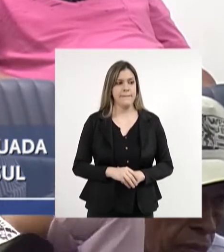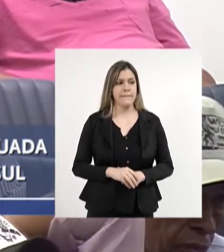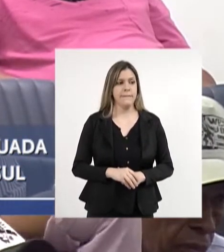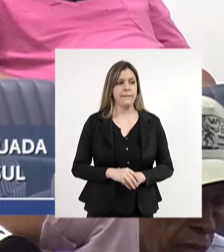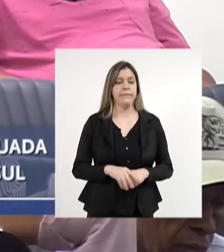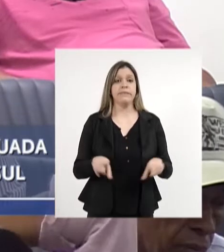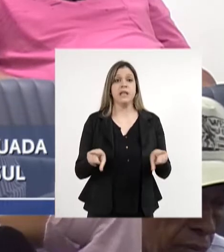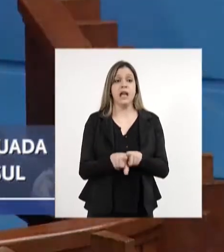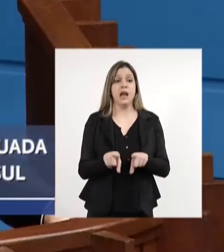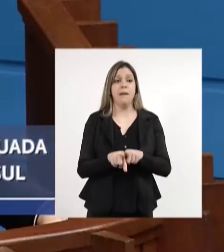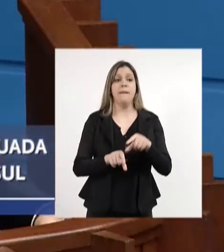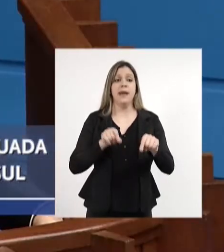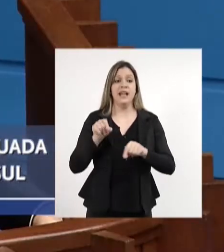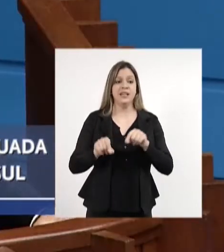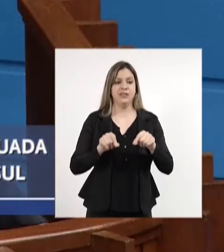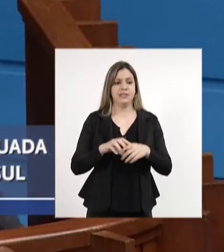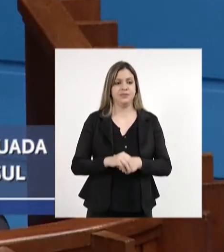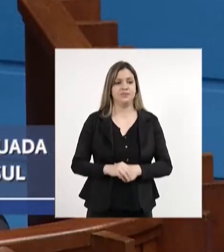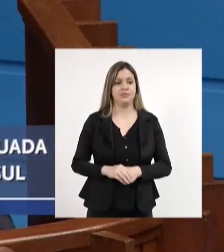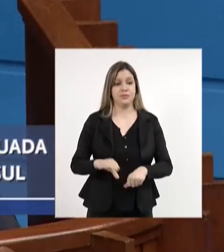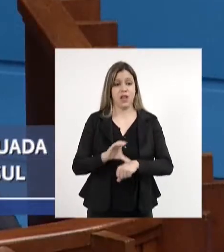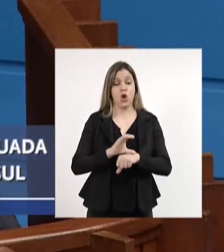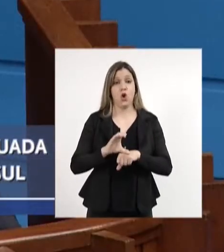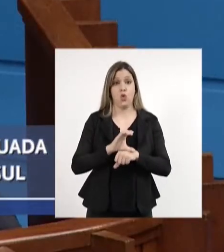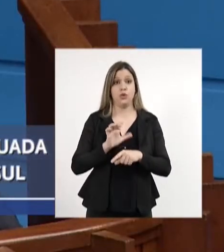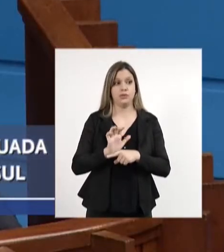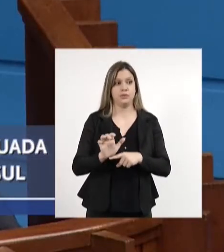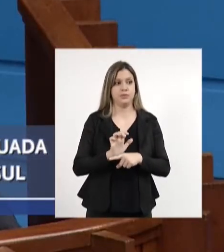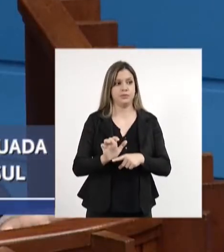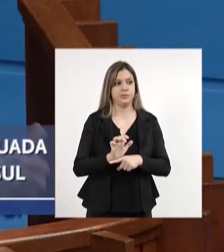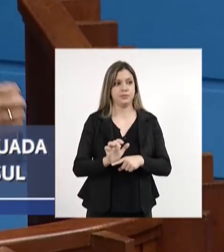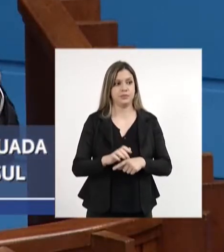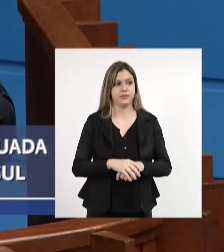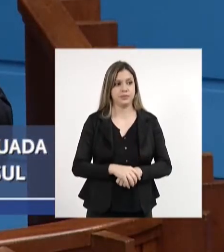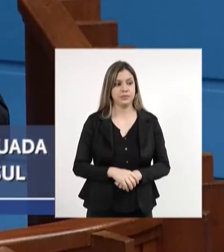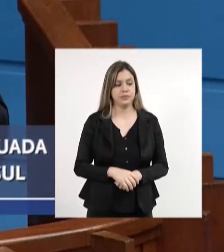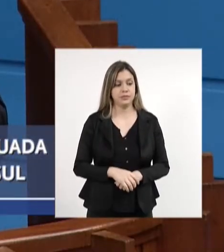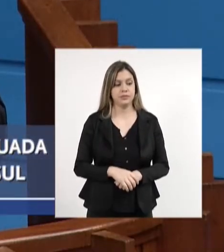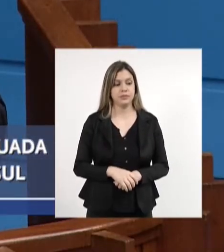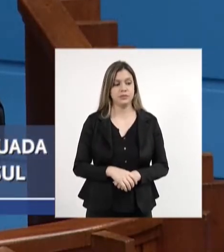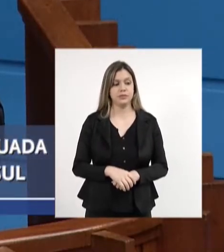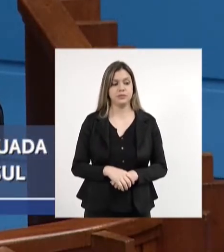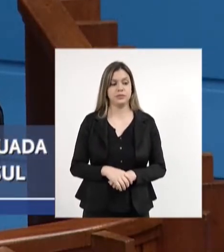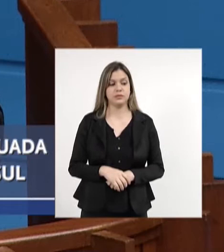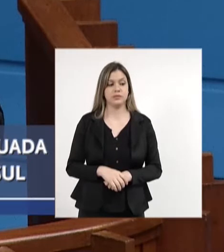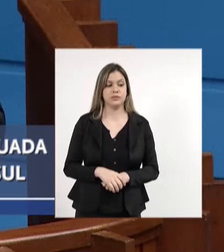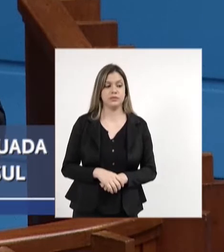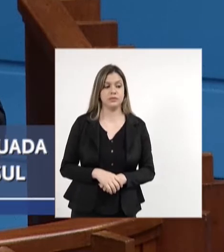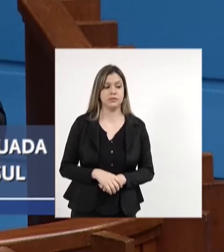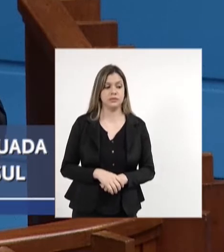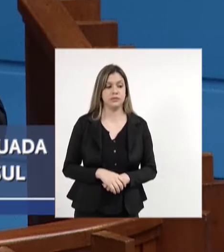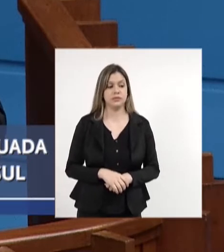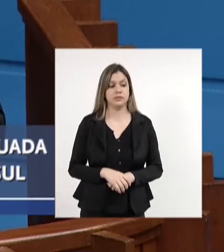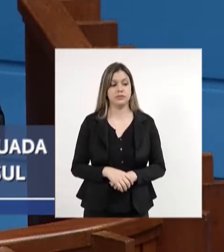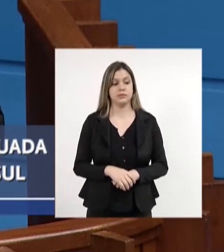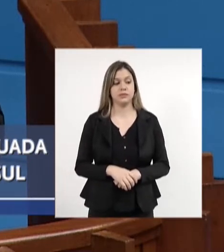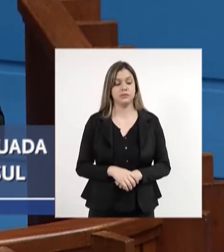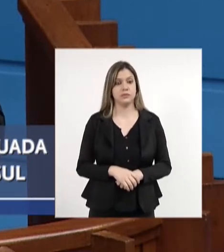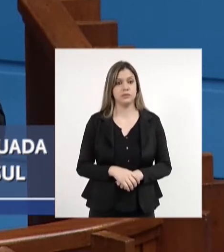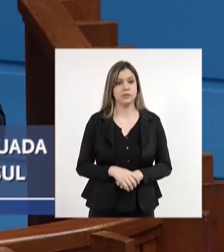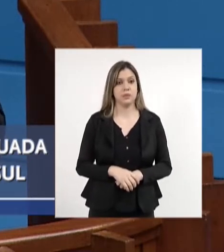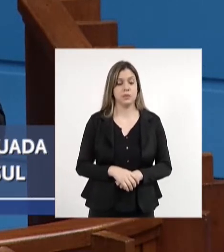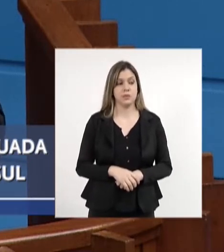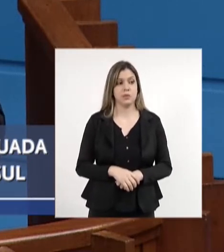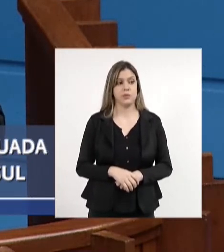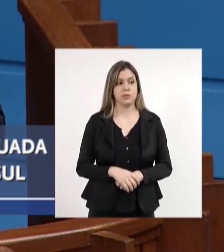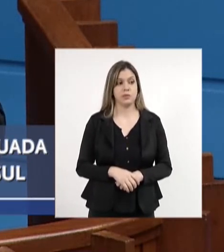Além disso, a própria Constituição do Estado, de forma até mesmo, reputo